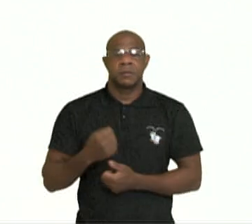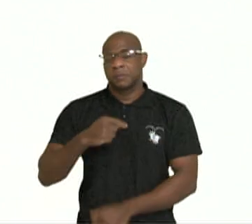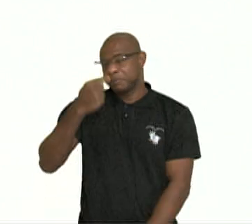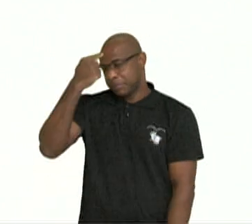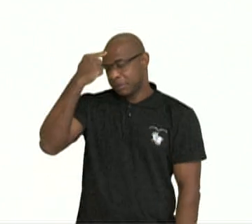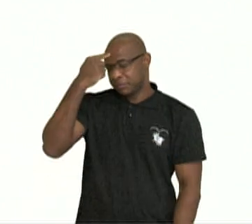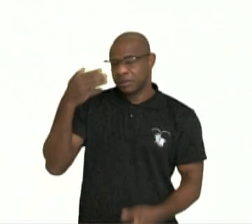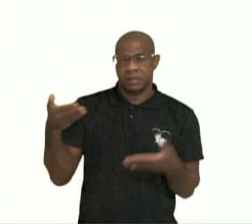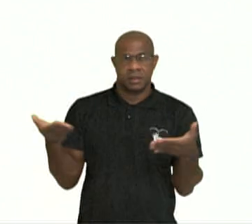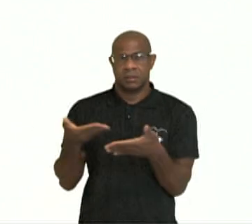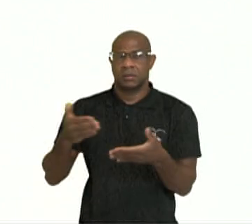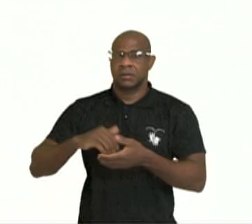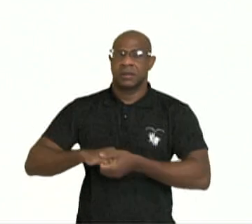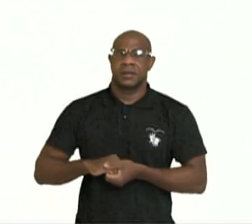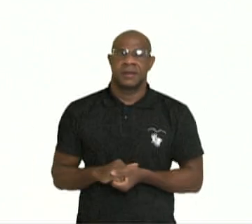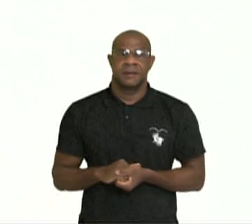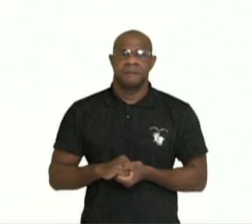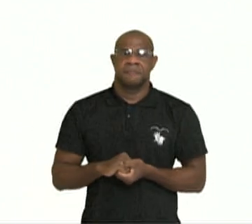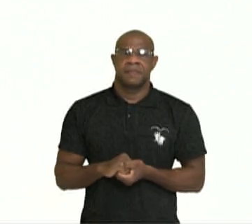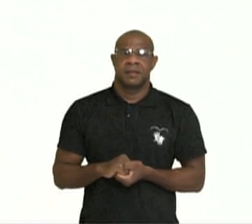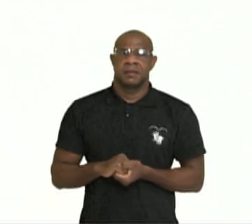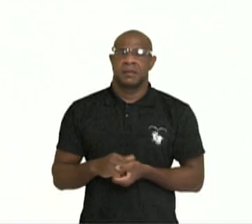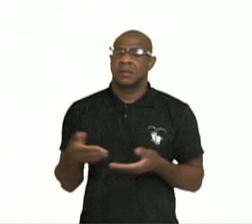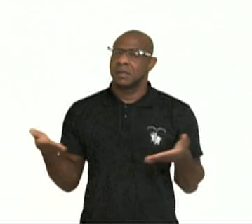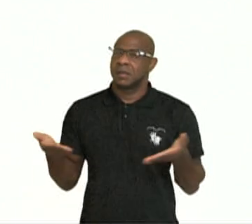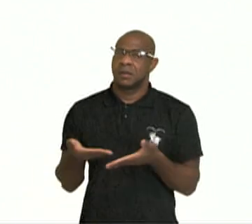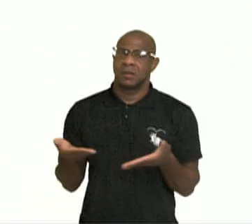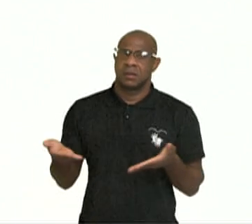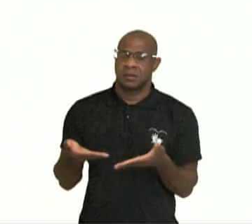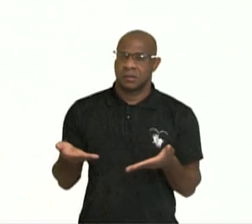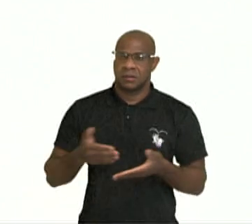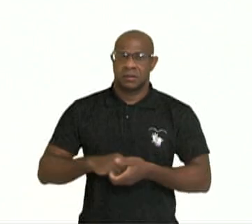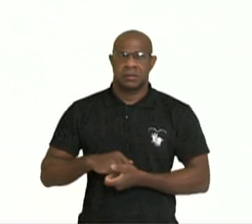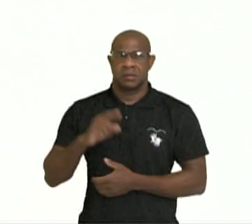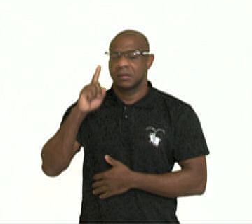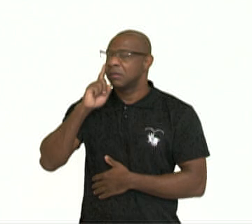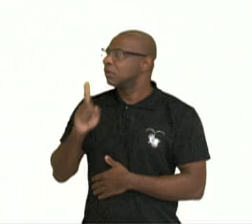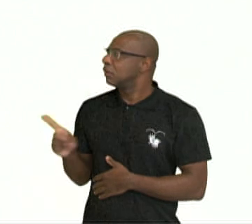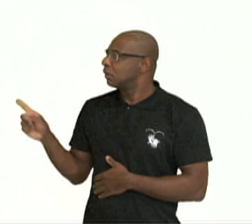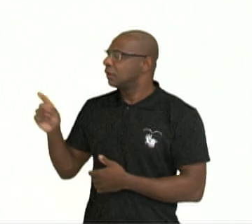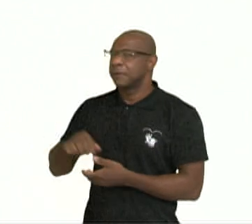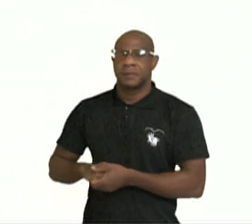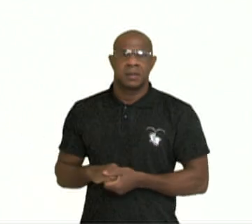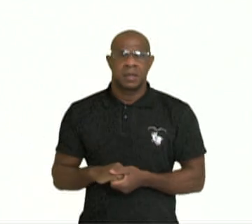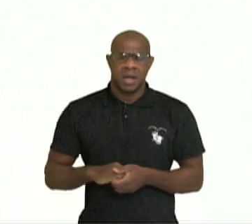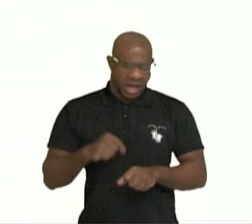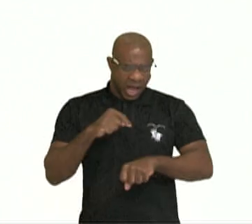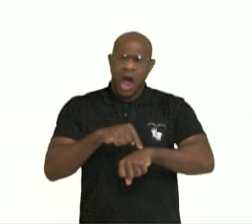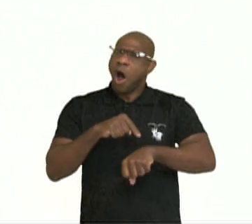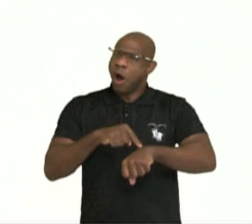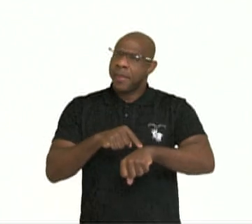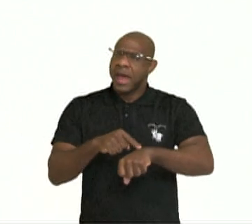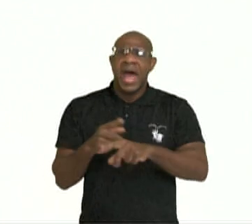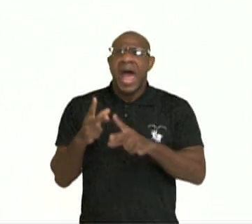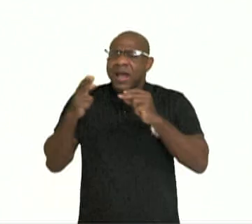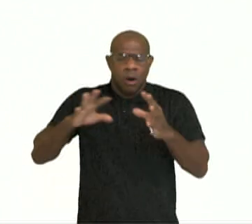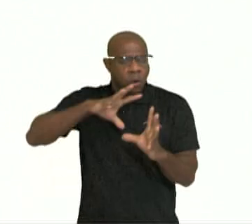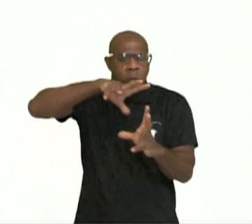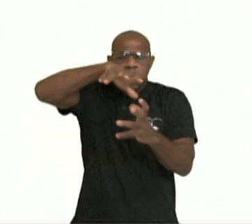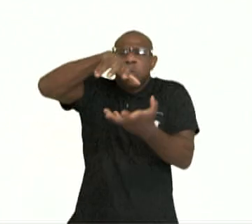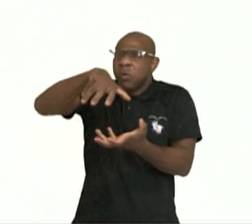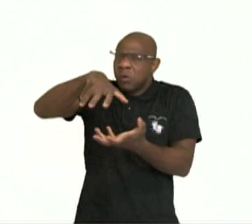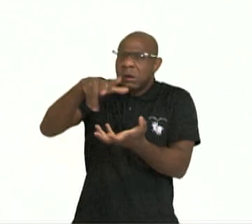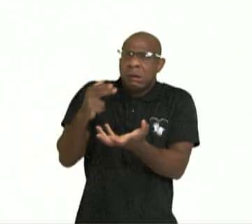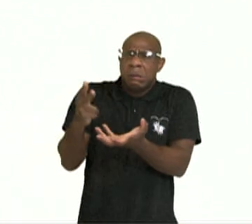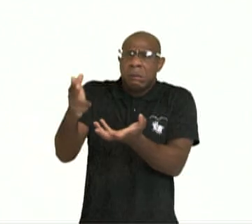aqui, ó. La hora es la misma em todo el mundo? A hora é a mesma em todo mundo, em todo o